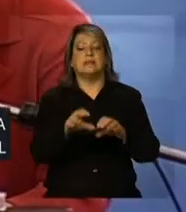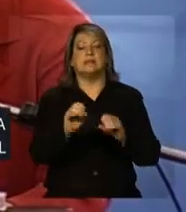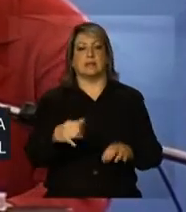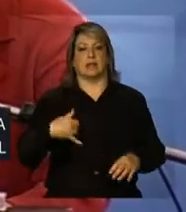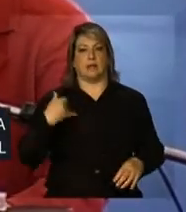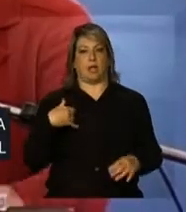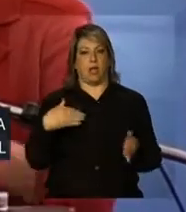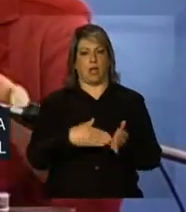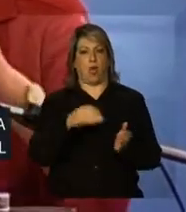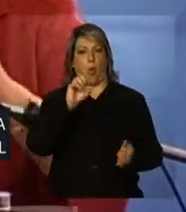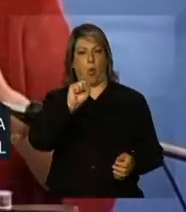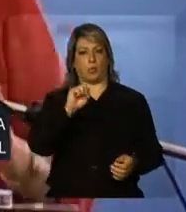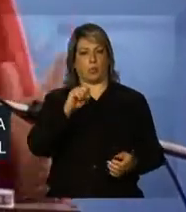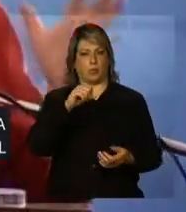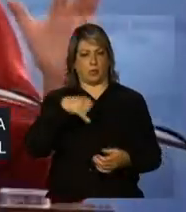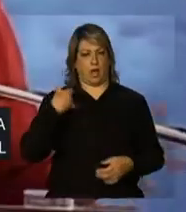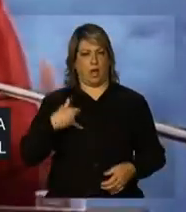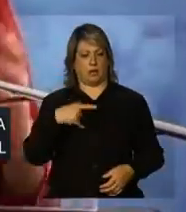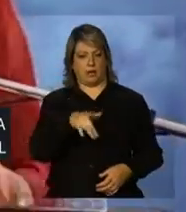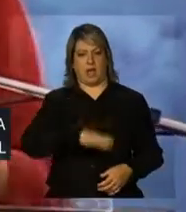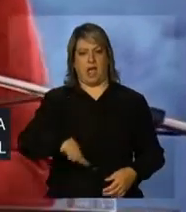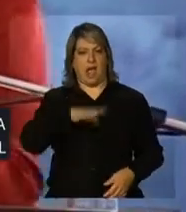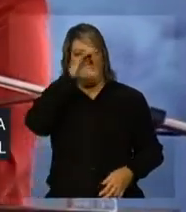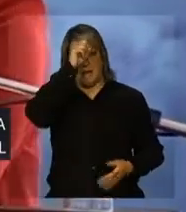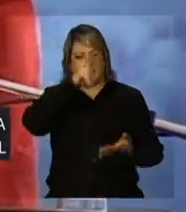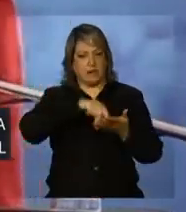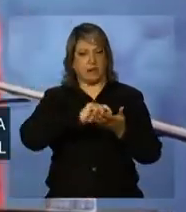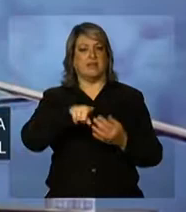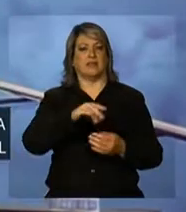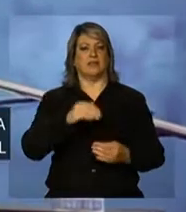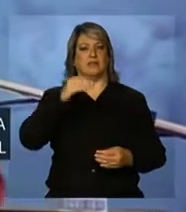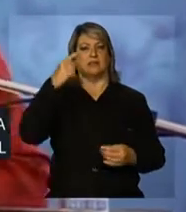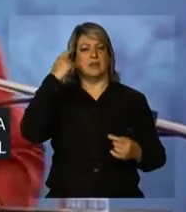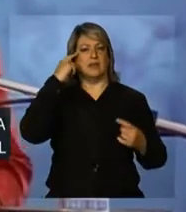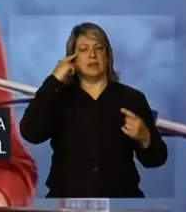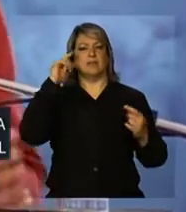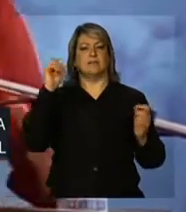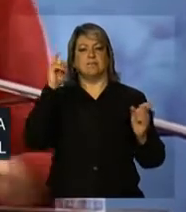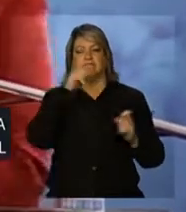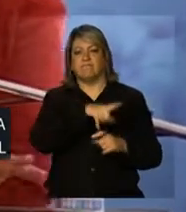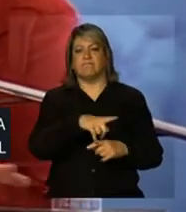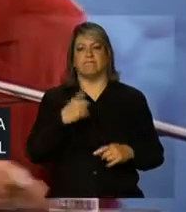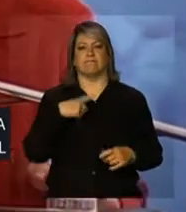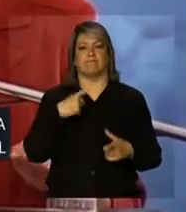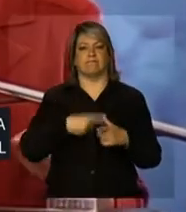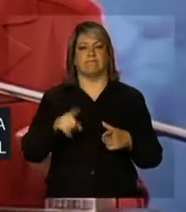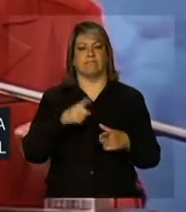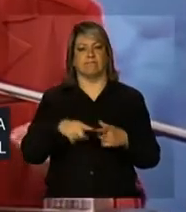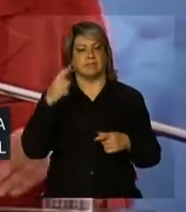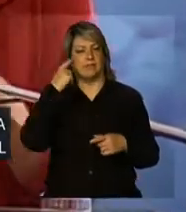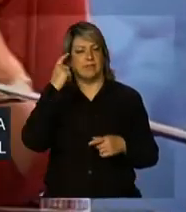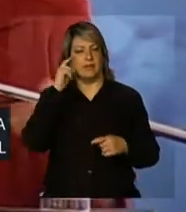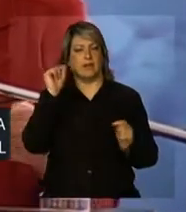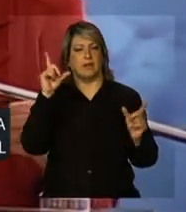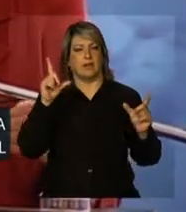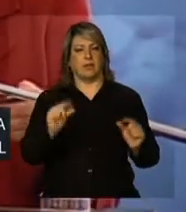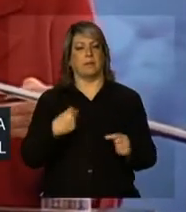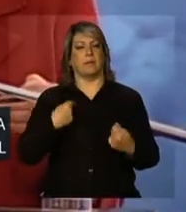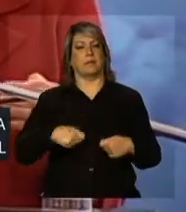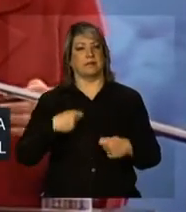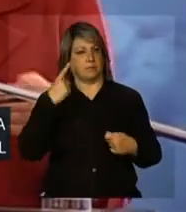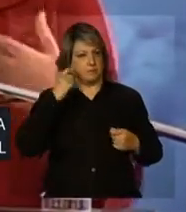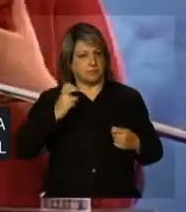aos oito anos ela Vai acumulando um déficit de conhecimento que chega um ponto o